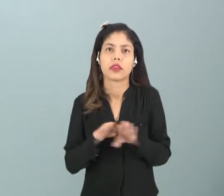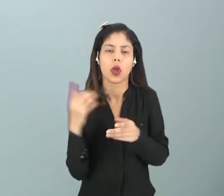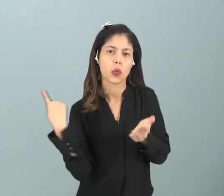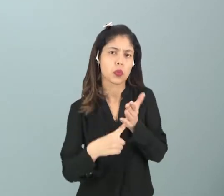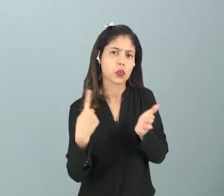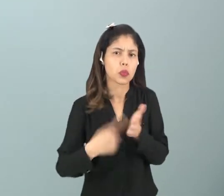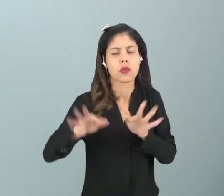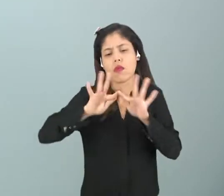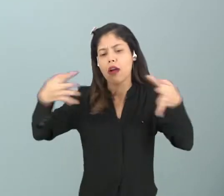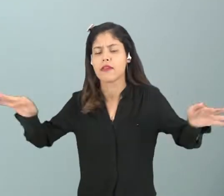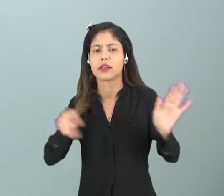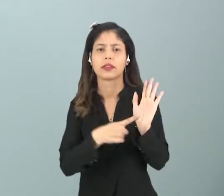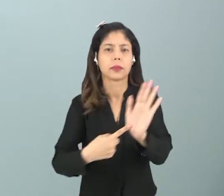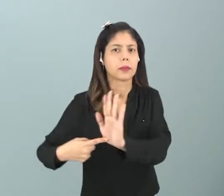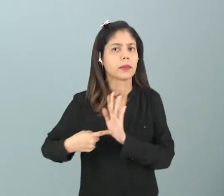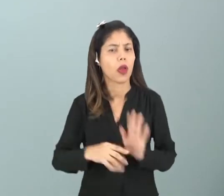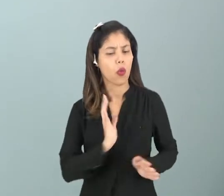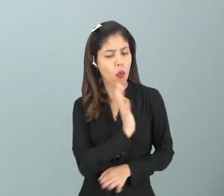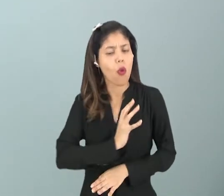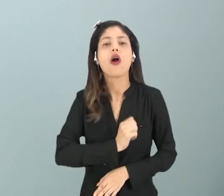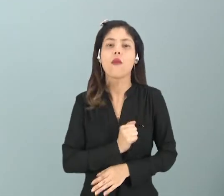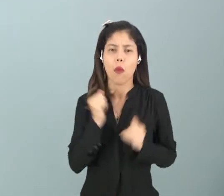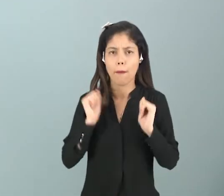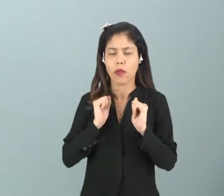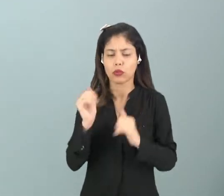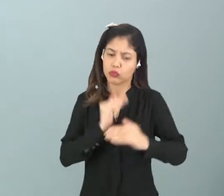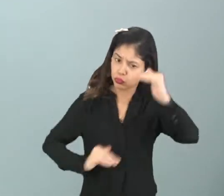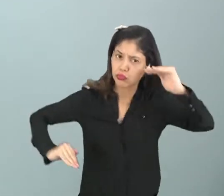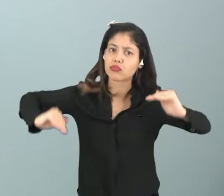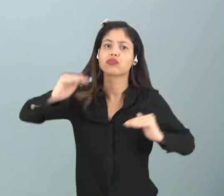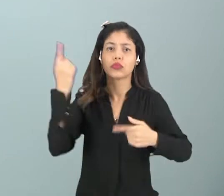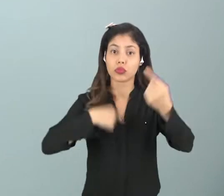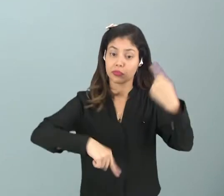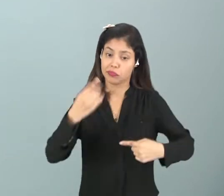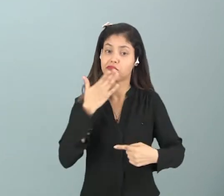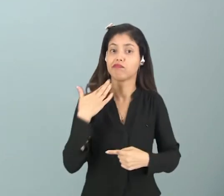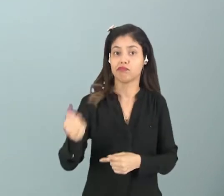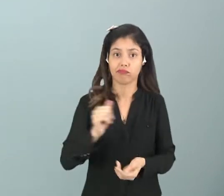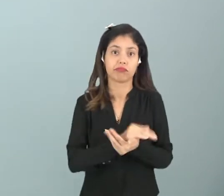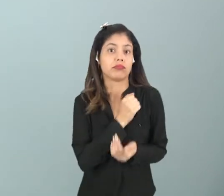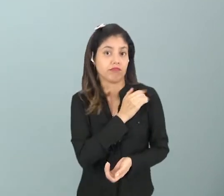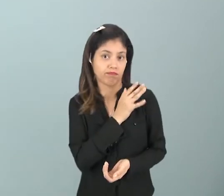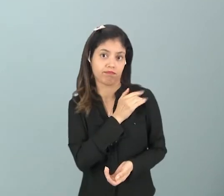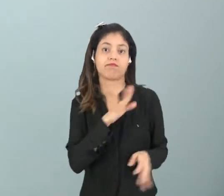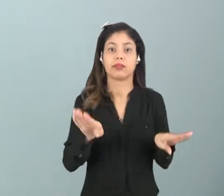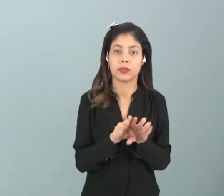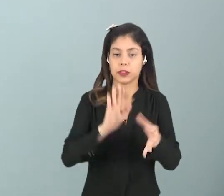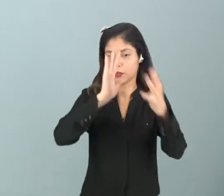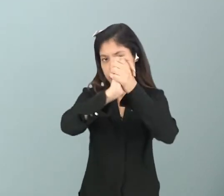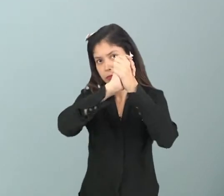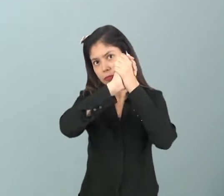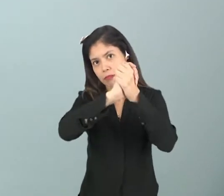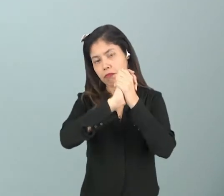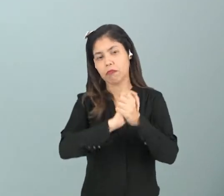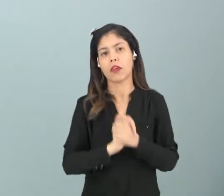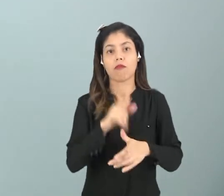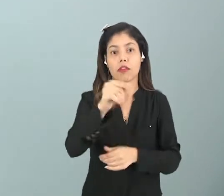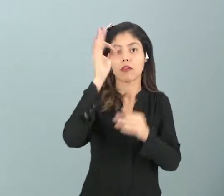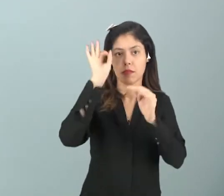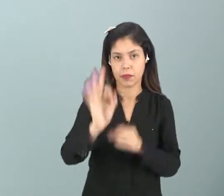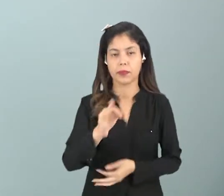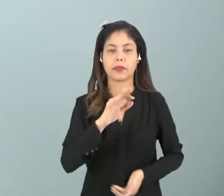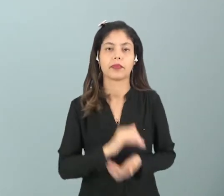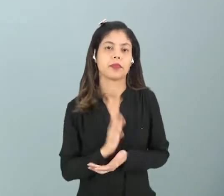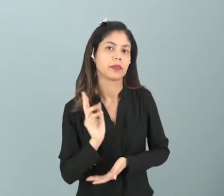com a frase de Nelson Mandela, onde o amor pode superar o ódio e, consequentemente, o preconceito, parabéns para você, porque você está certo.